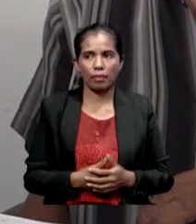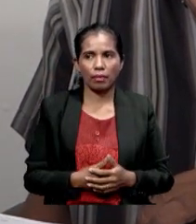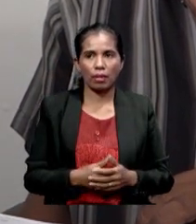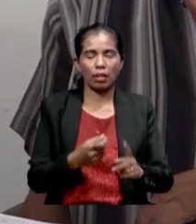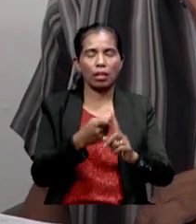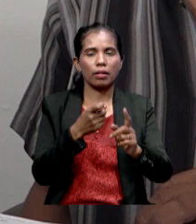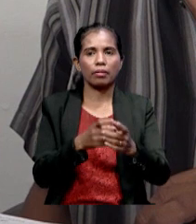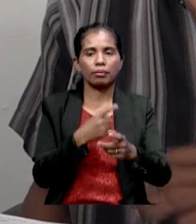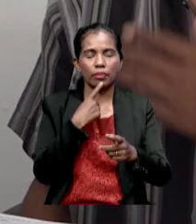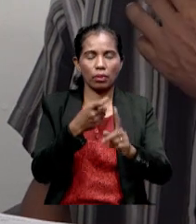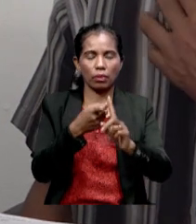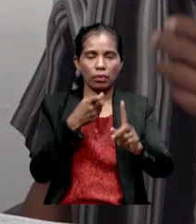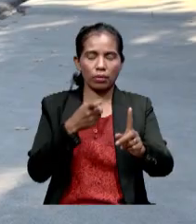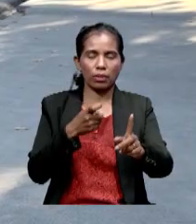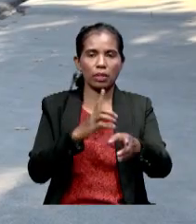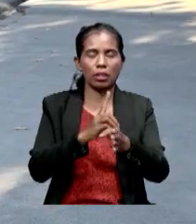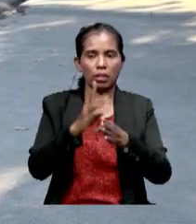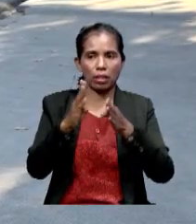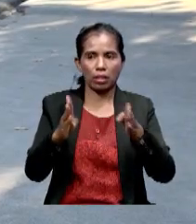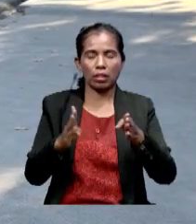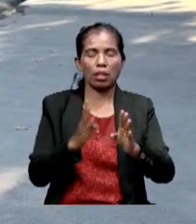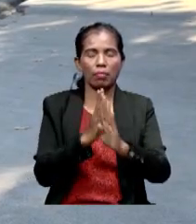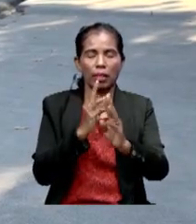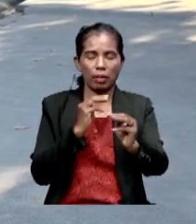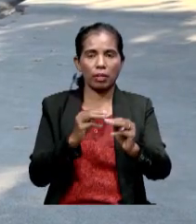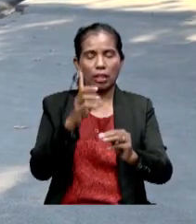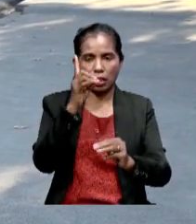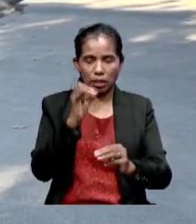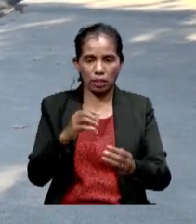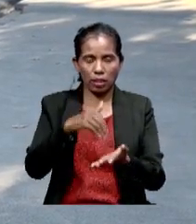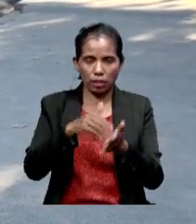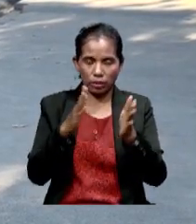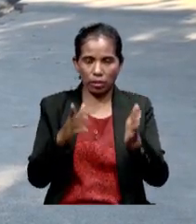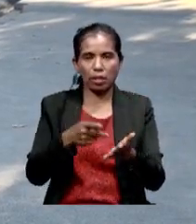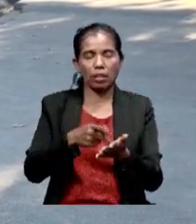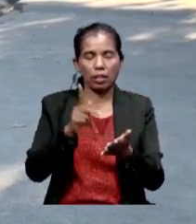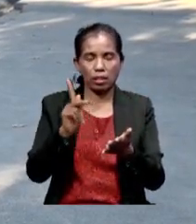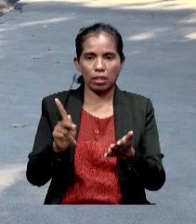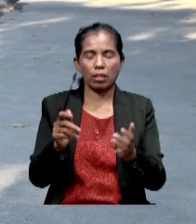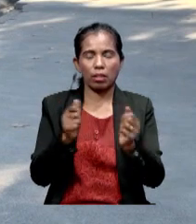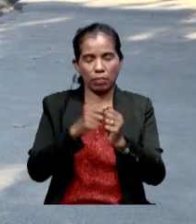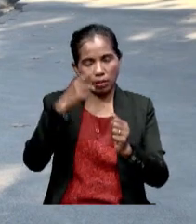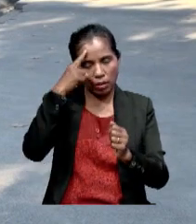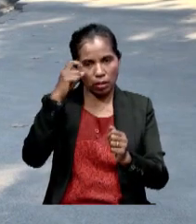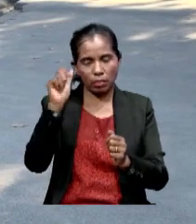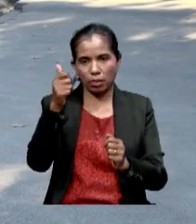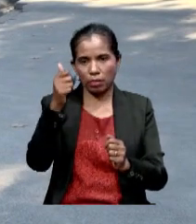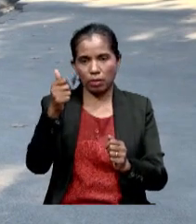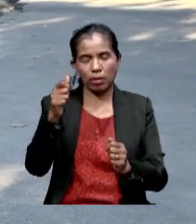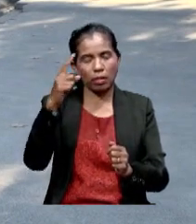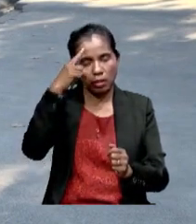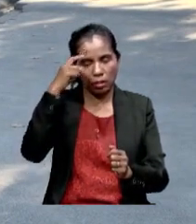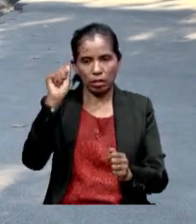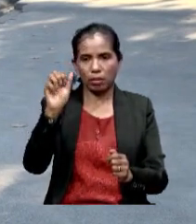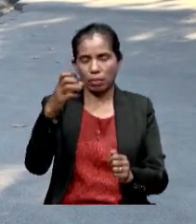Rússia Direção Nacional Transporte Terrestre com microlet e a Dililaran, estudante Sira selo entre centavo sanulo, to o sanulo